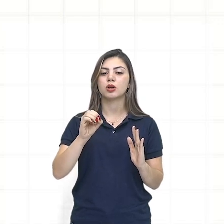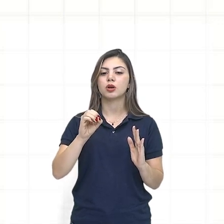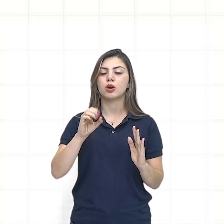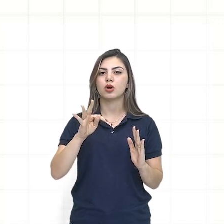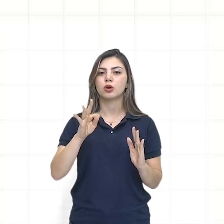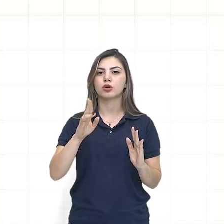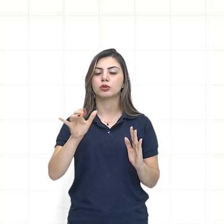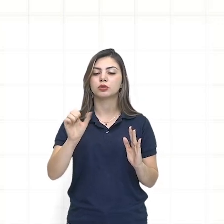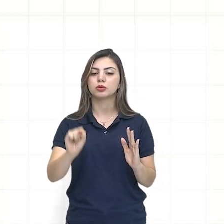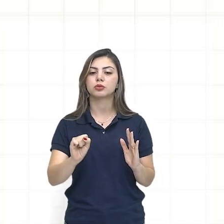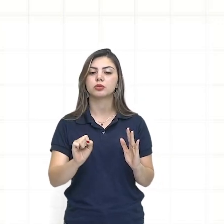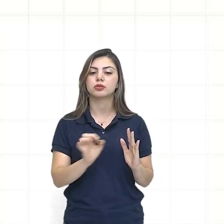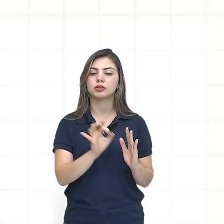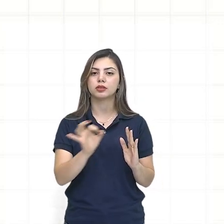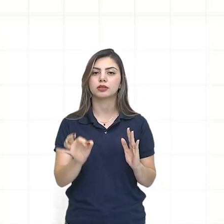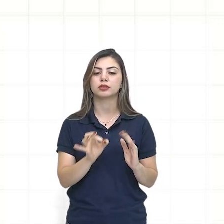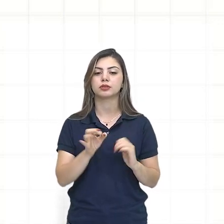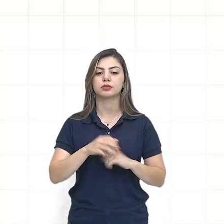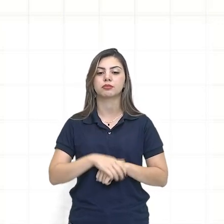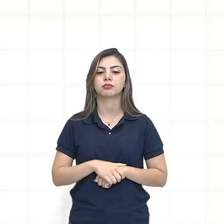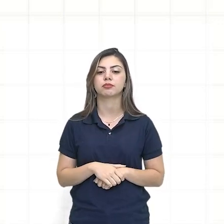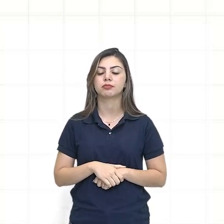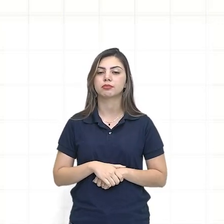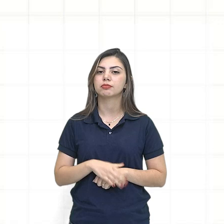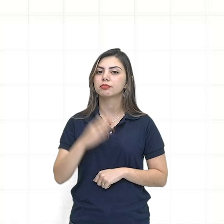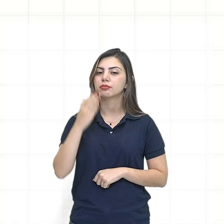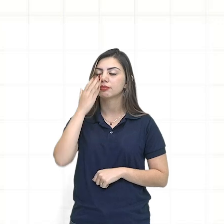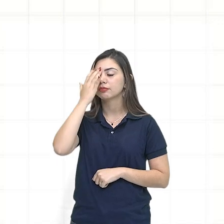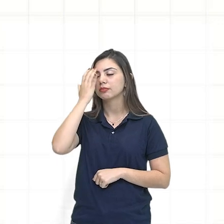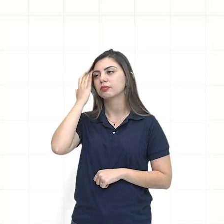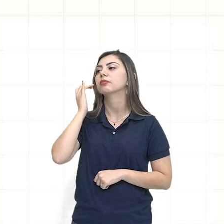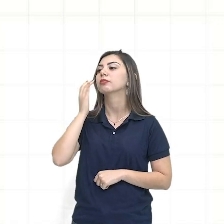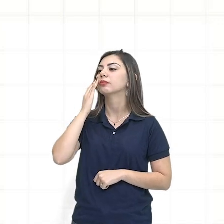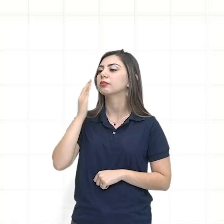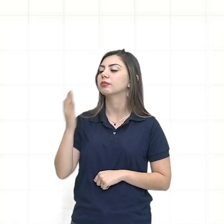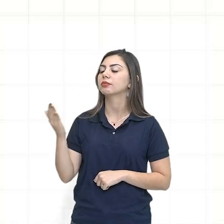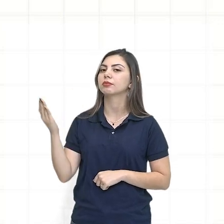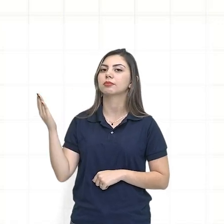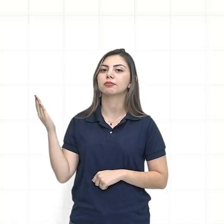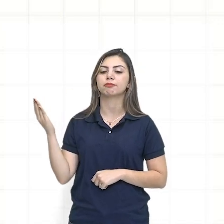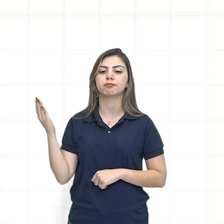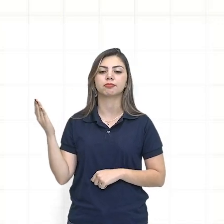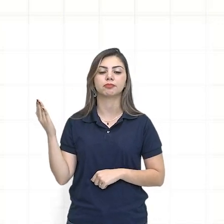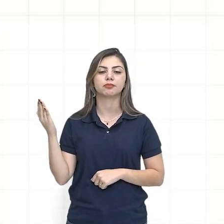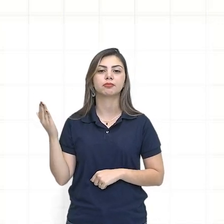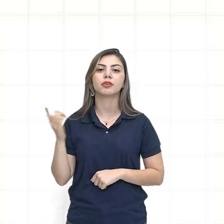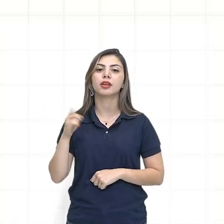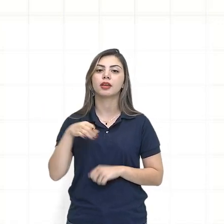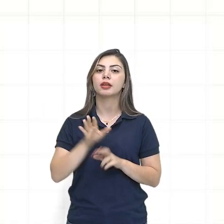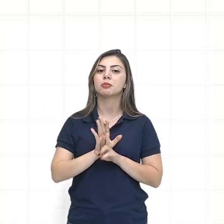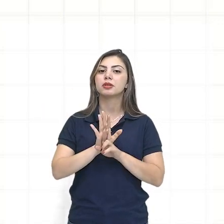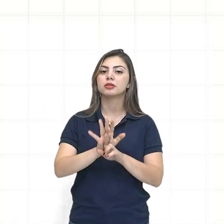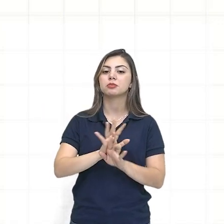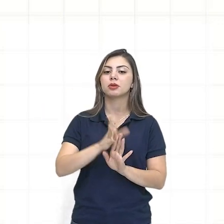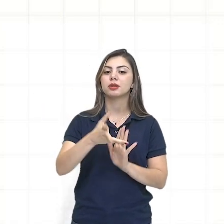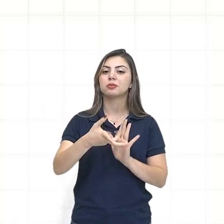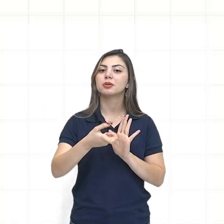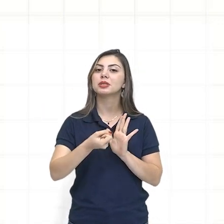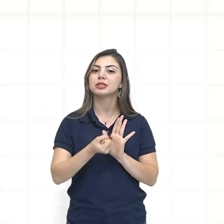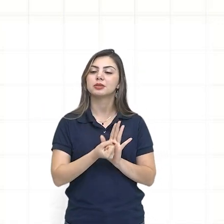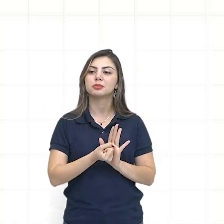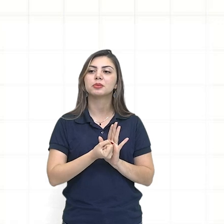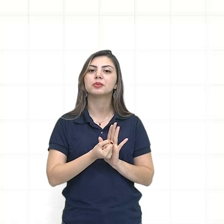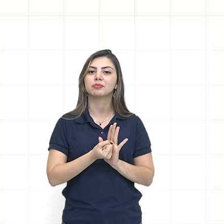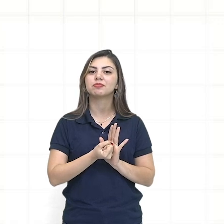A flor de lótus, pessoal, mas parece aqui, ó, uma chave inglesa, né, apoiada aqui numa